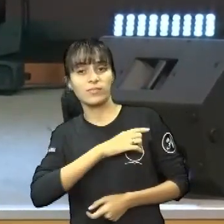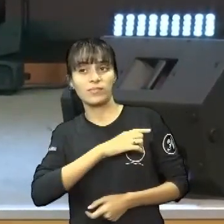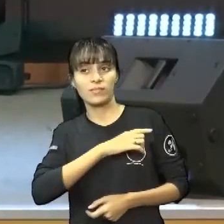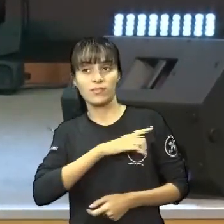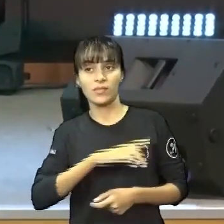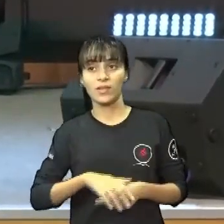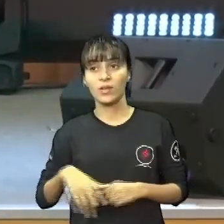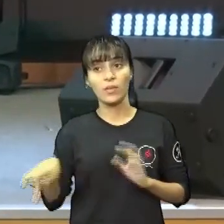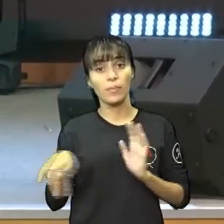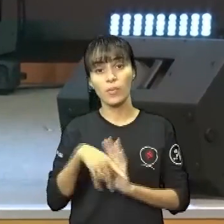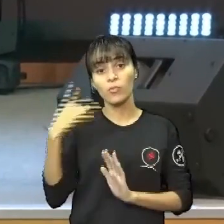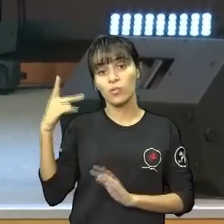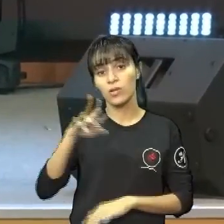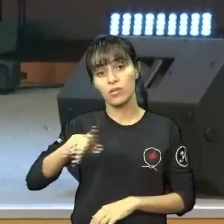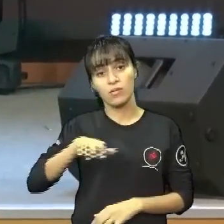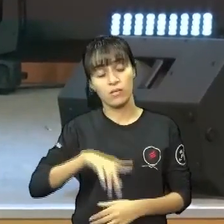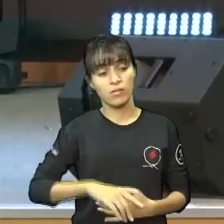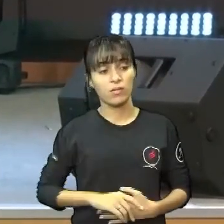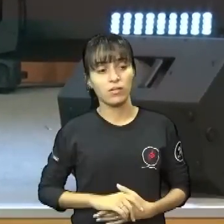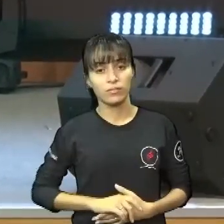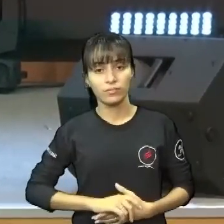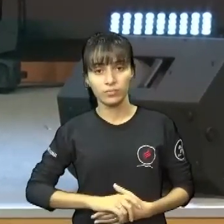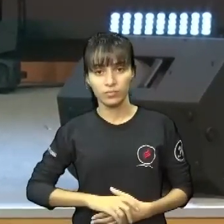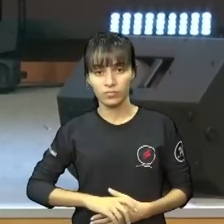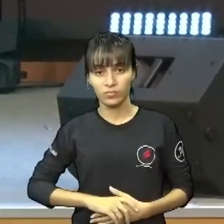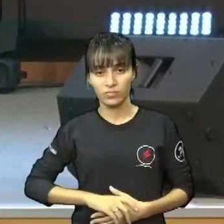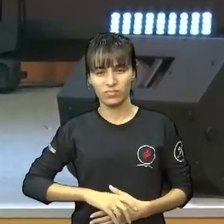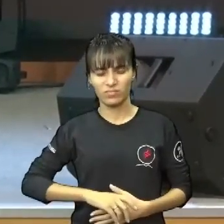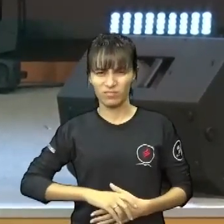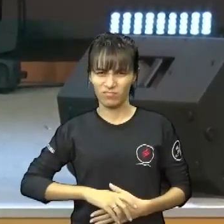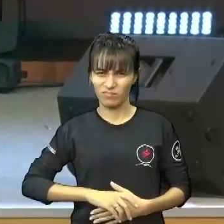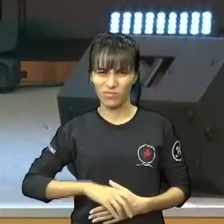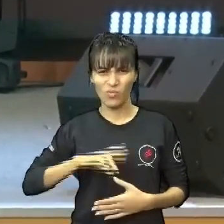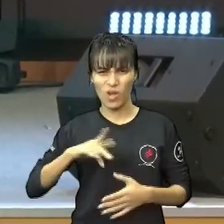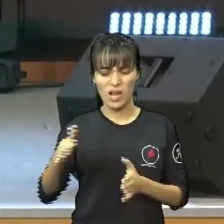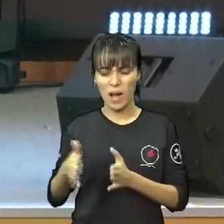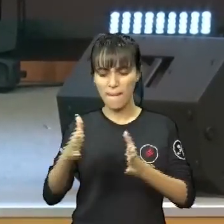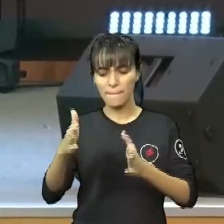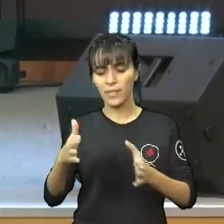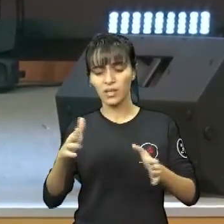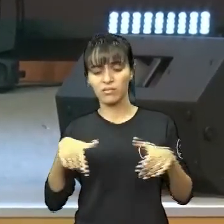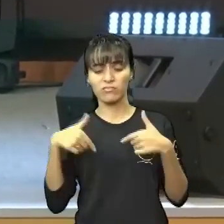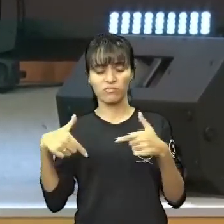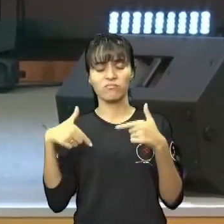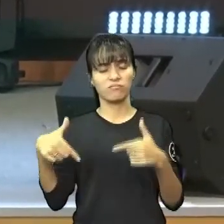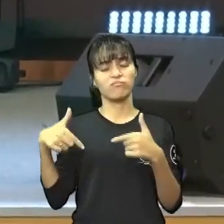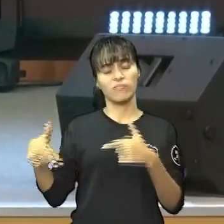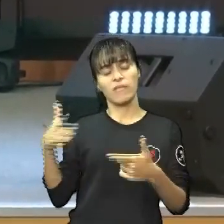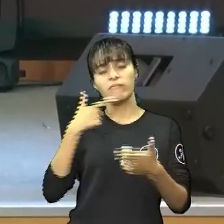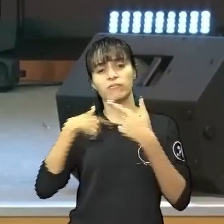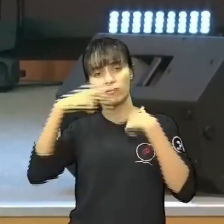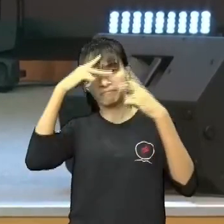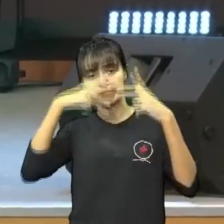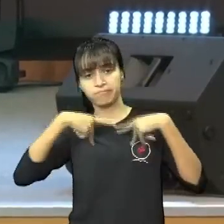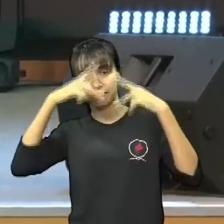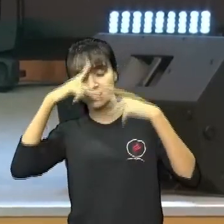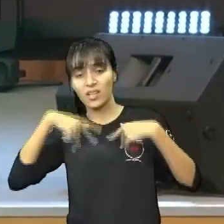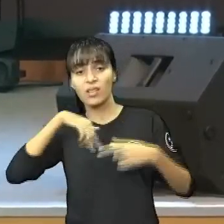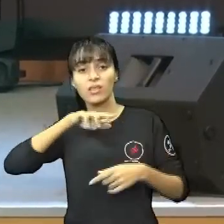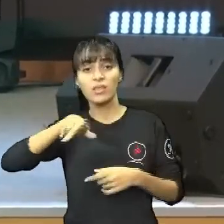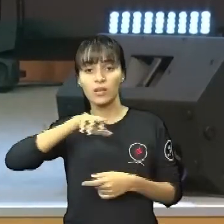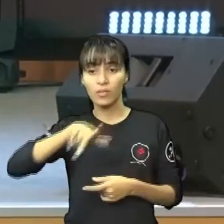dele Então não é um caminho para você viver fazendo o que você quer os desejos da sua natureza